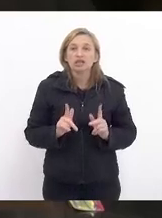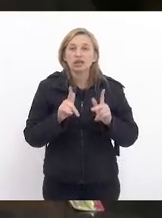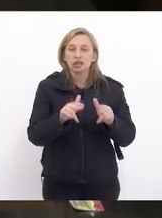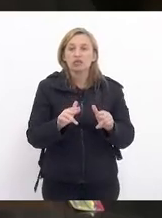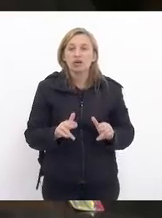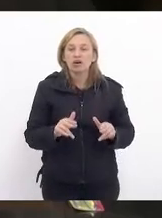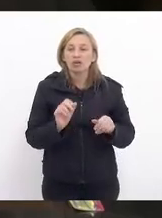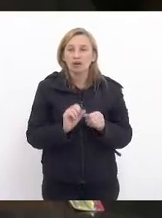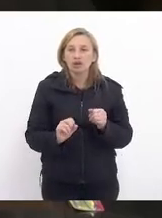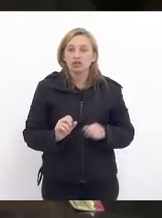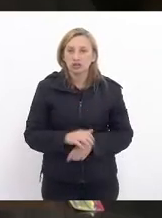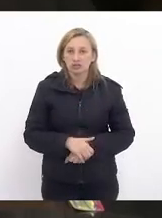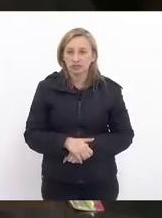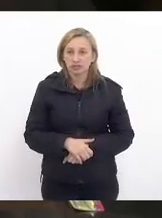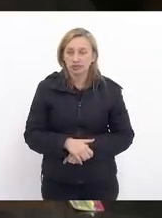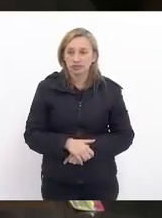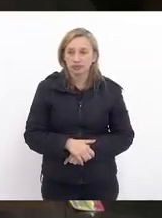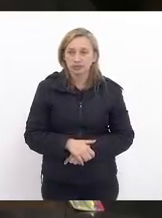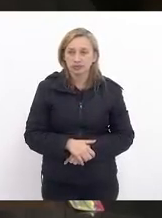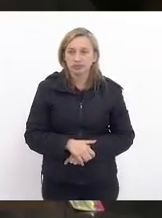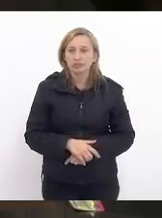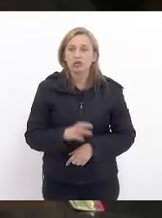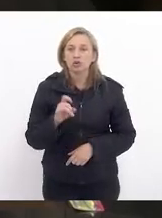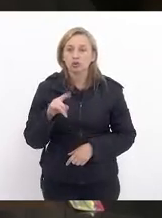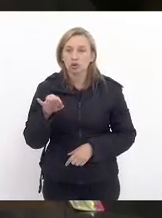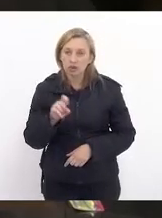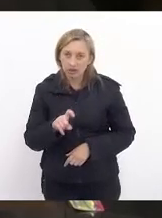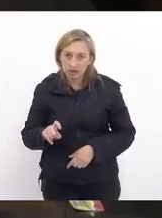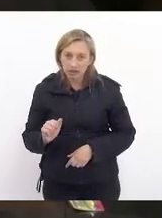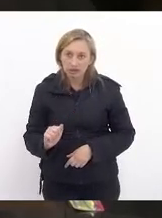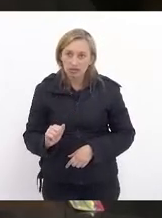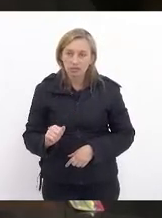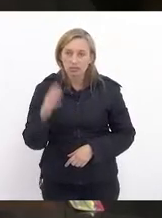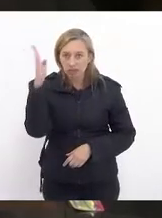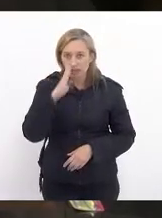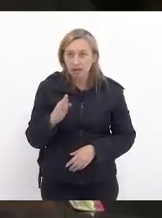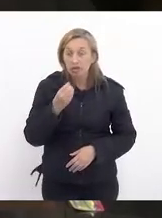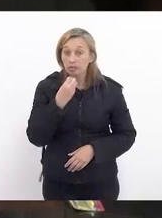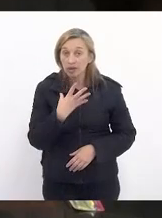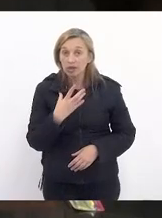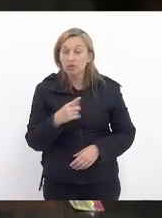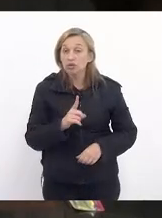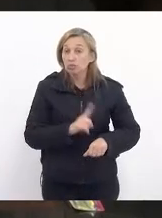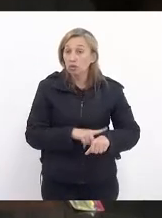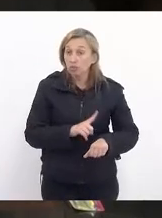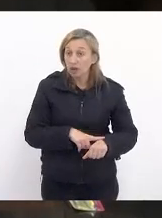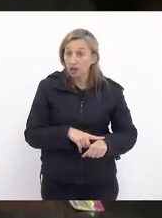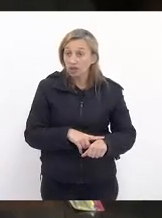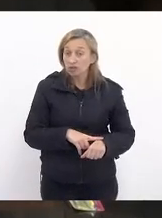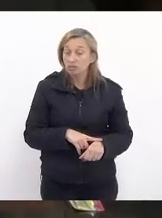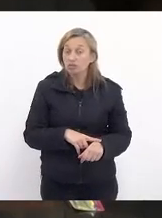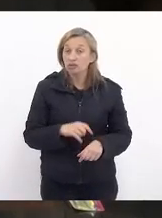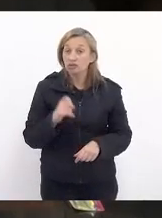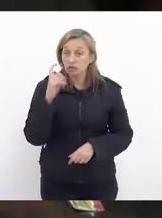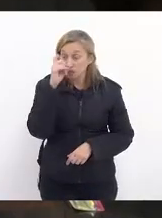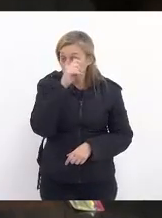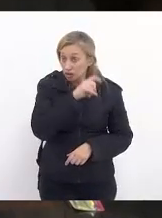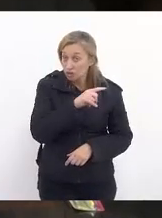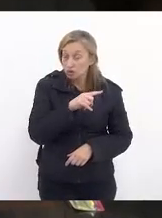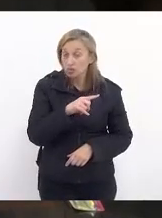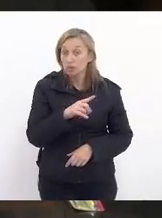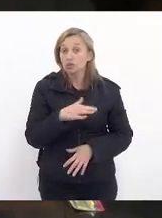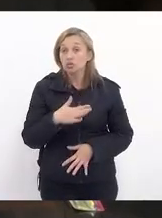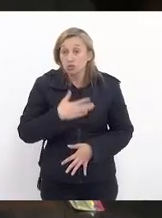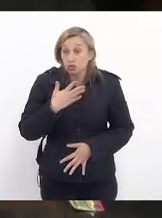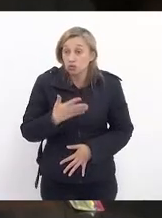mesmas agendas que ele agora se torna Ortodoxa no Brasil pode bem na hora do aperto na hora da improvisação na hora